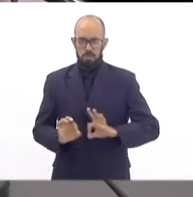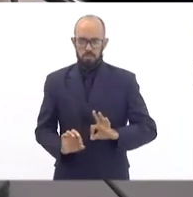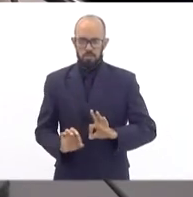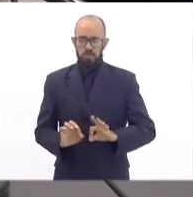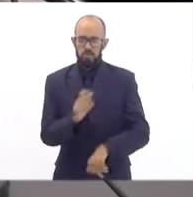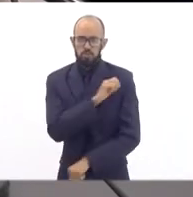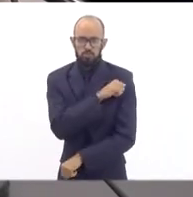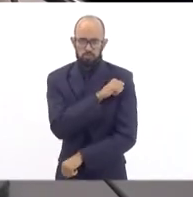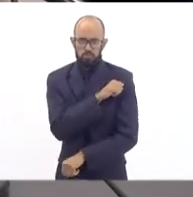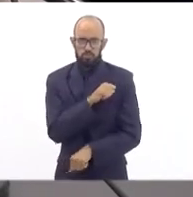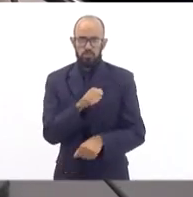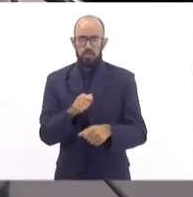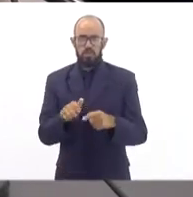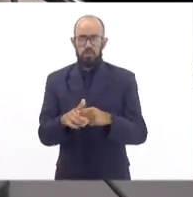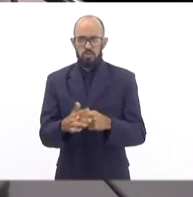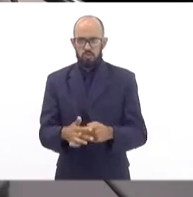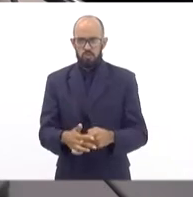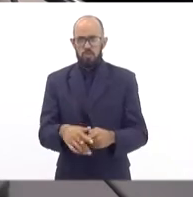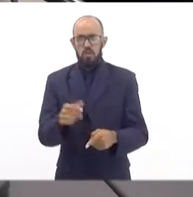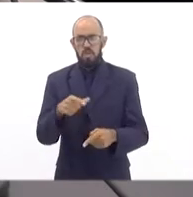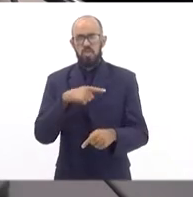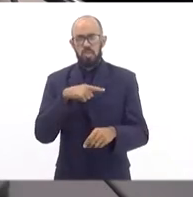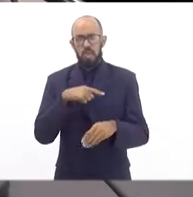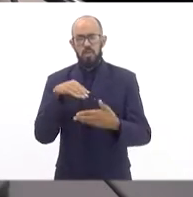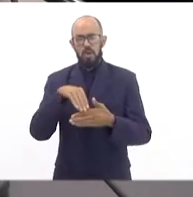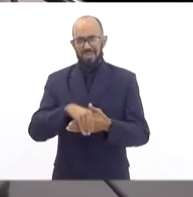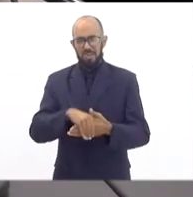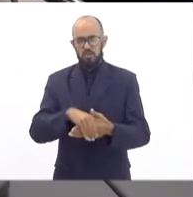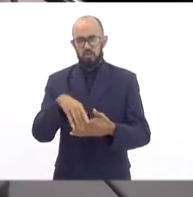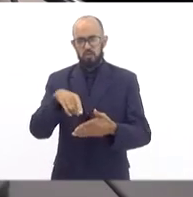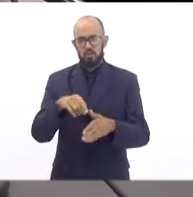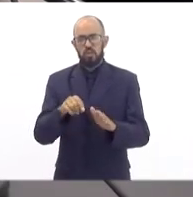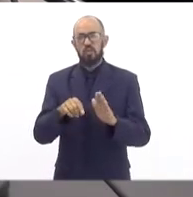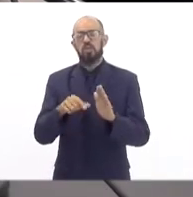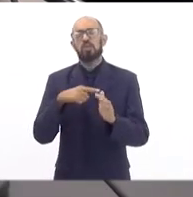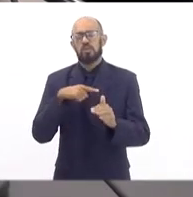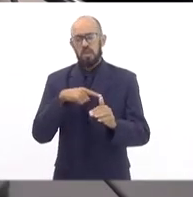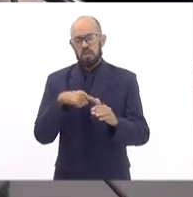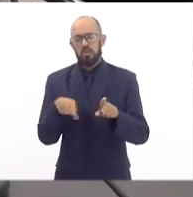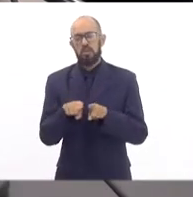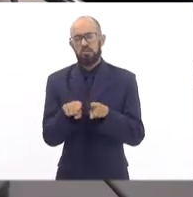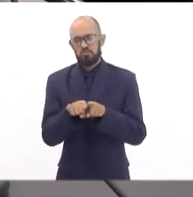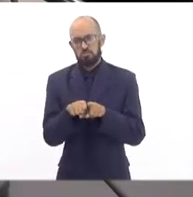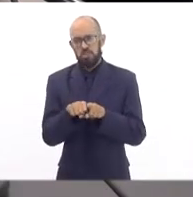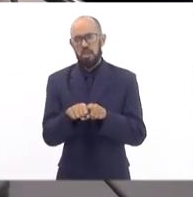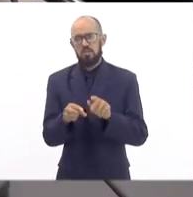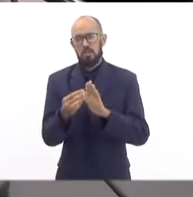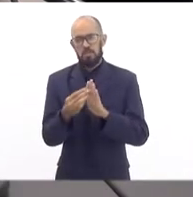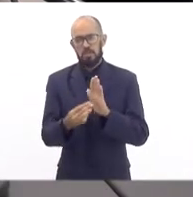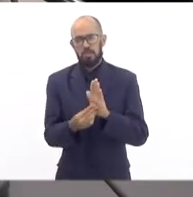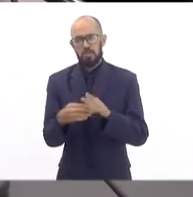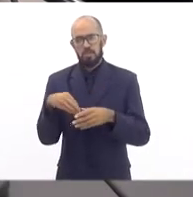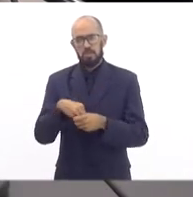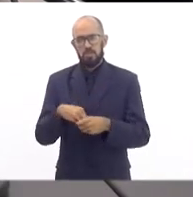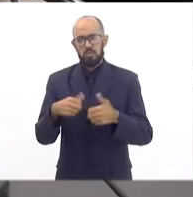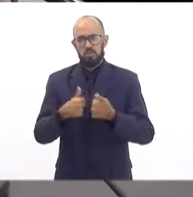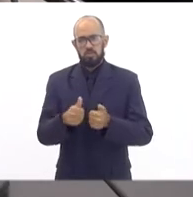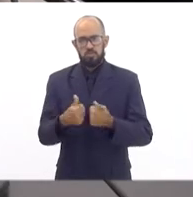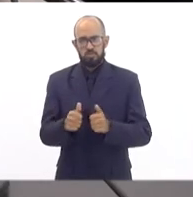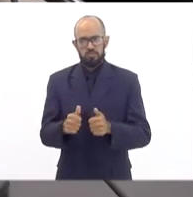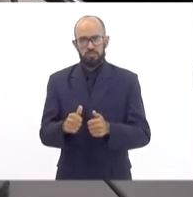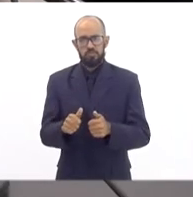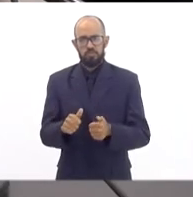publicado até recentemente, se você olhar lá, tem um anexo e consta como uma das medidas dentro do transporte a implementação de